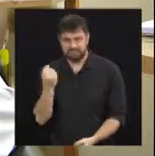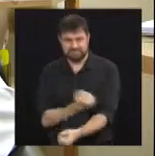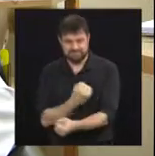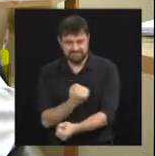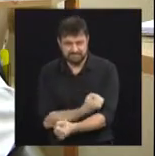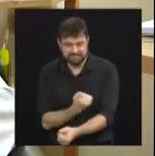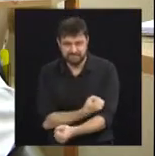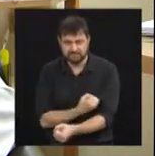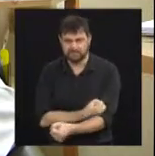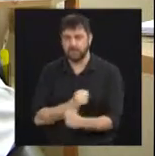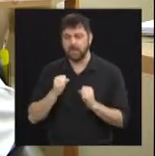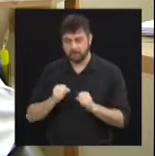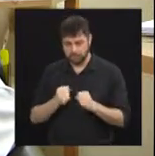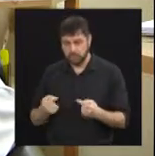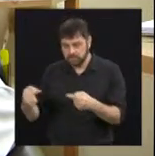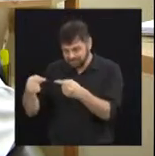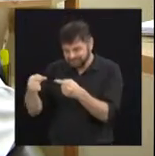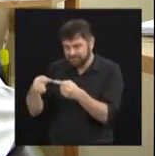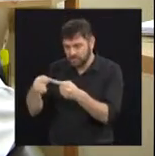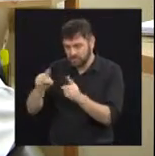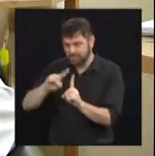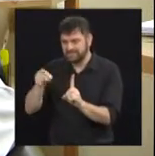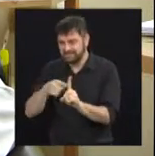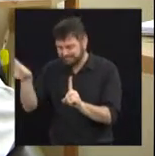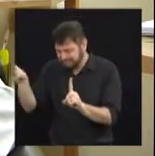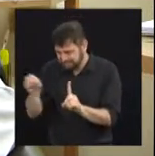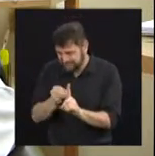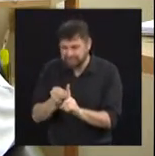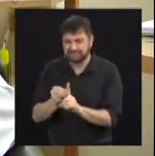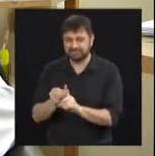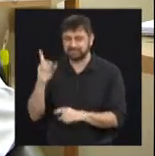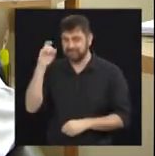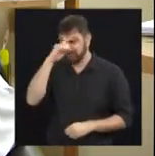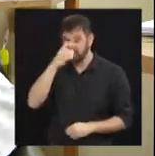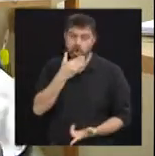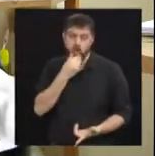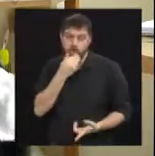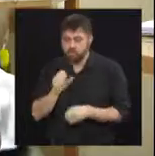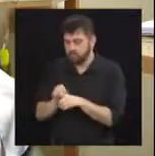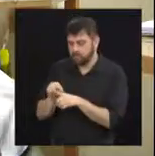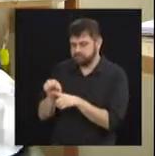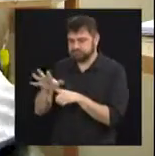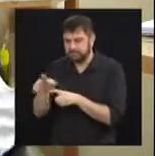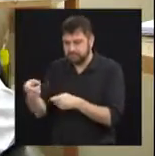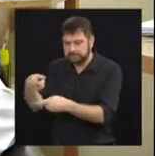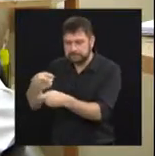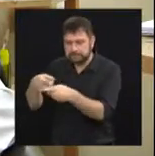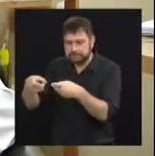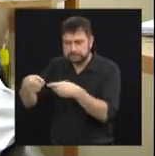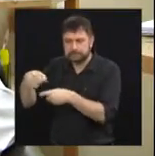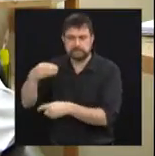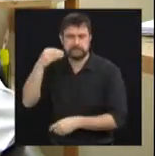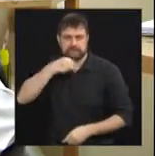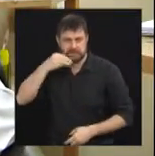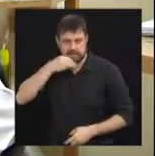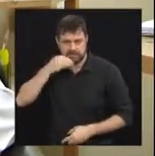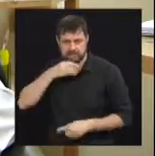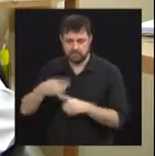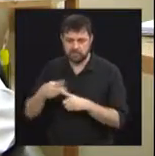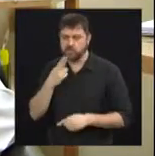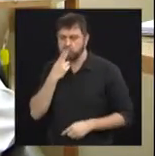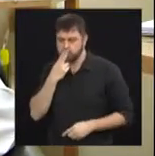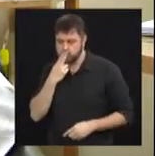com frequência pode estar associado à alteração na produção do sêmen, nas características dos espermatozoides produzidos e